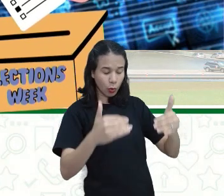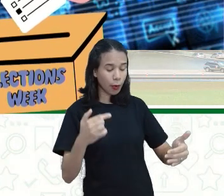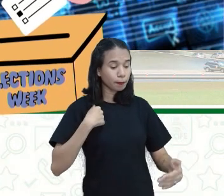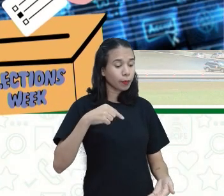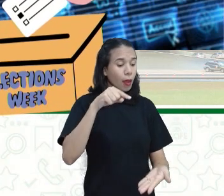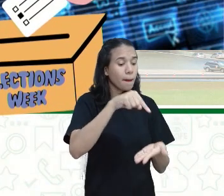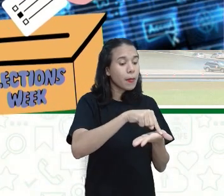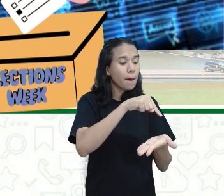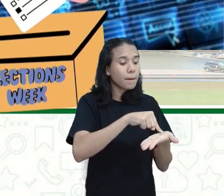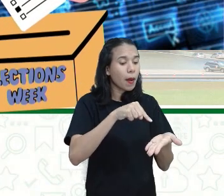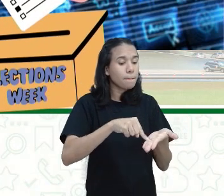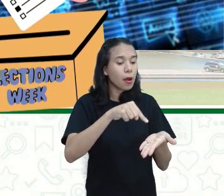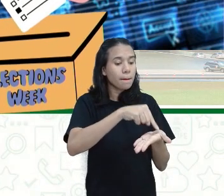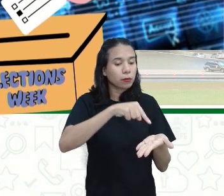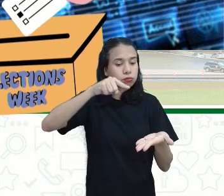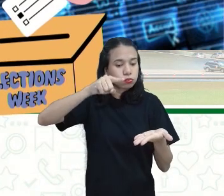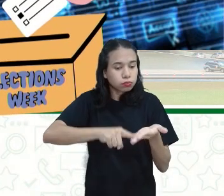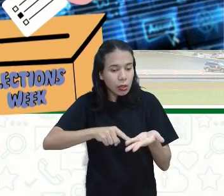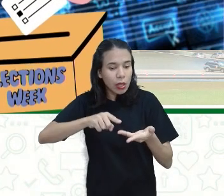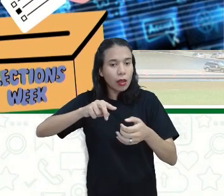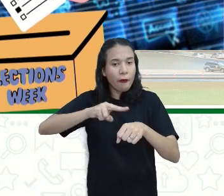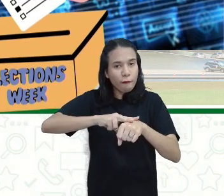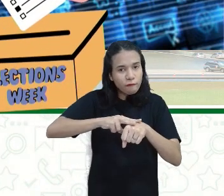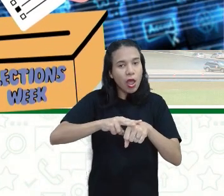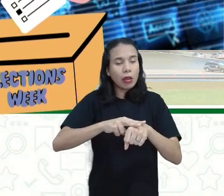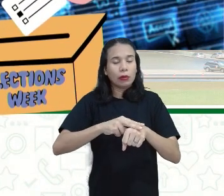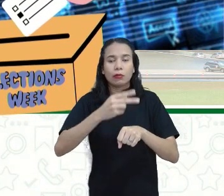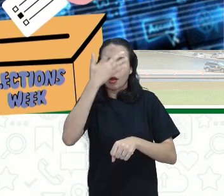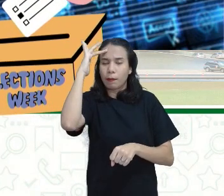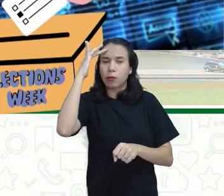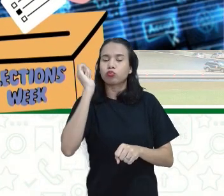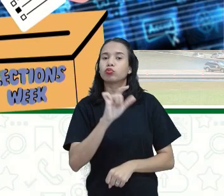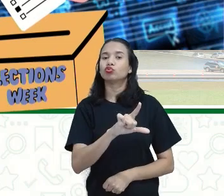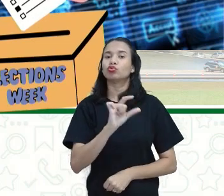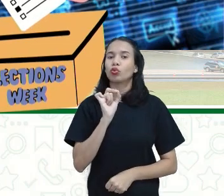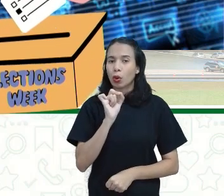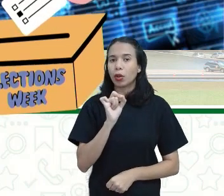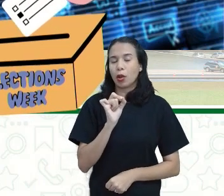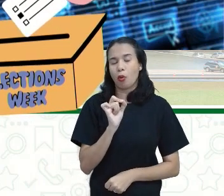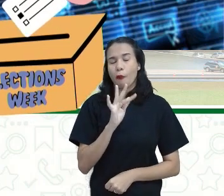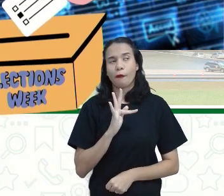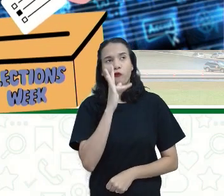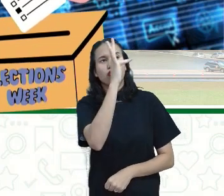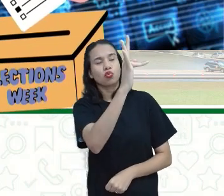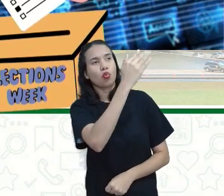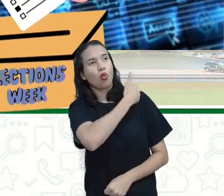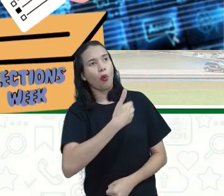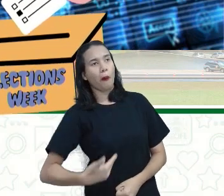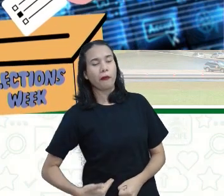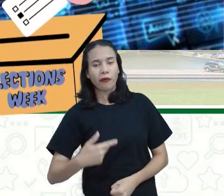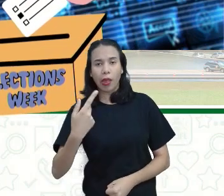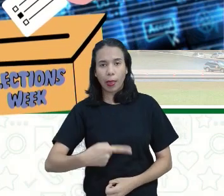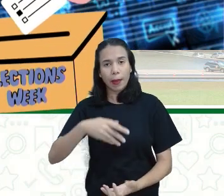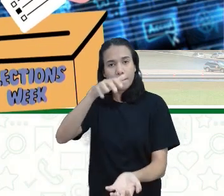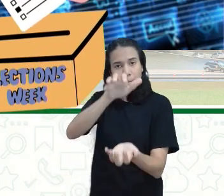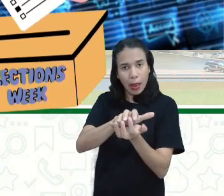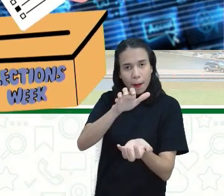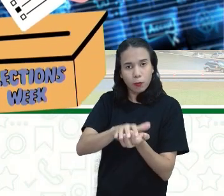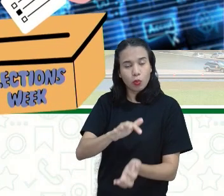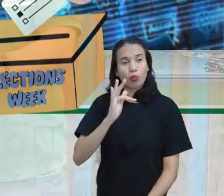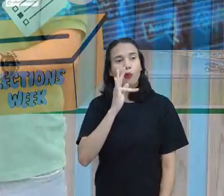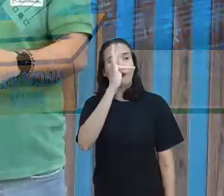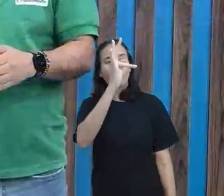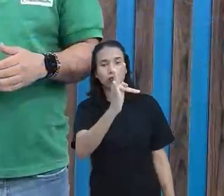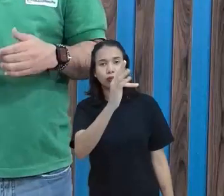digita lá o número dos seus candidatos, confirma e você escolheu a futura governadora de Pernambuco e o futuro